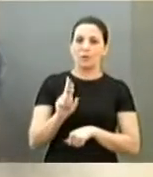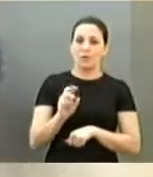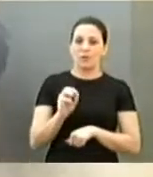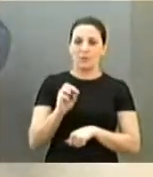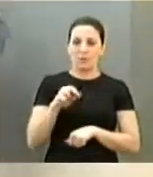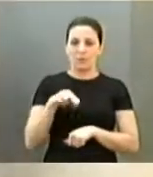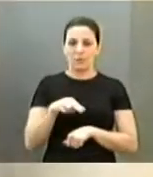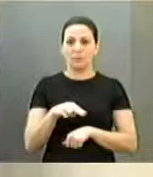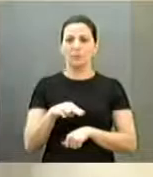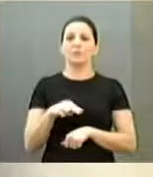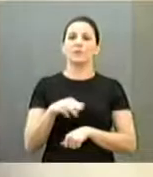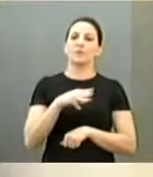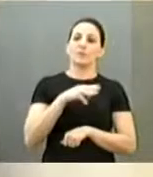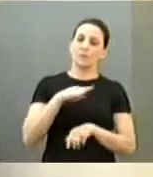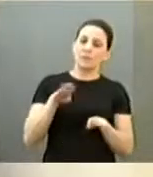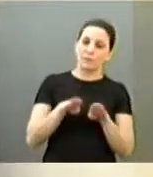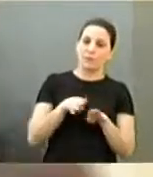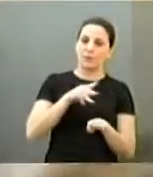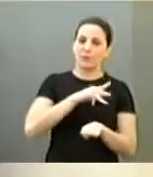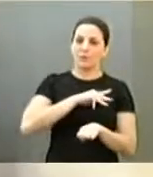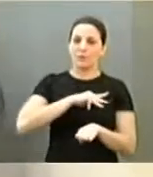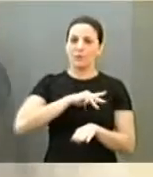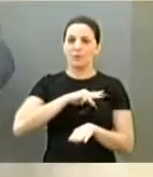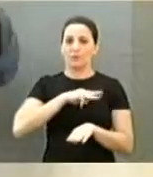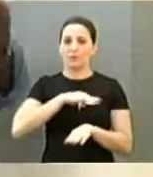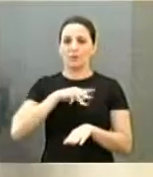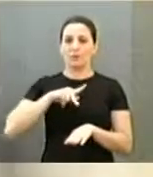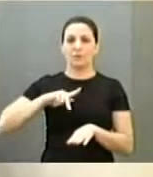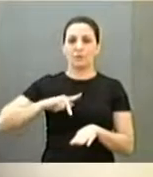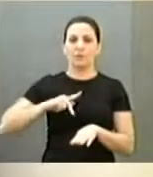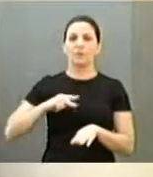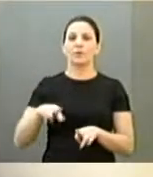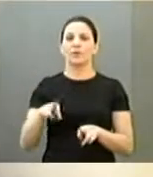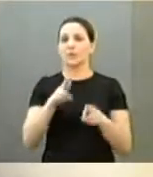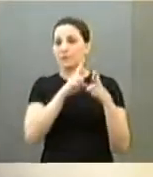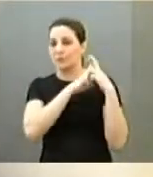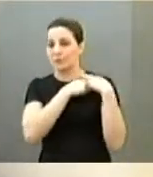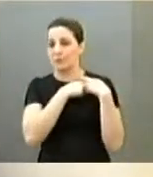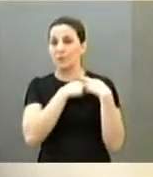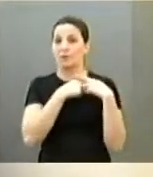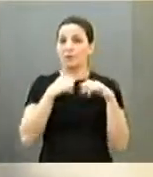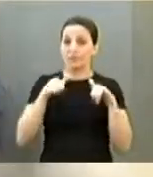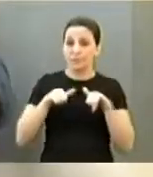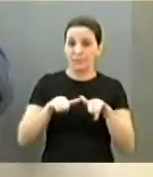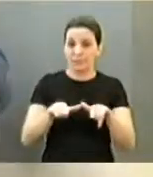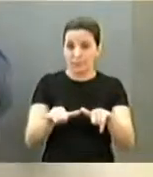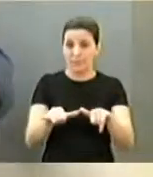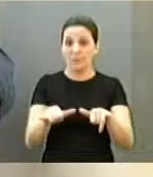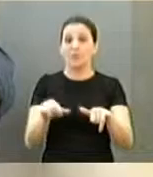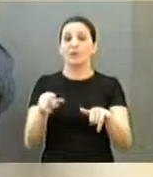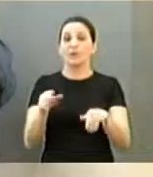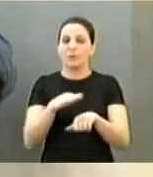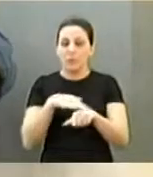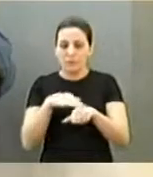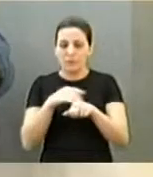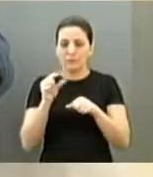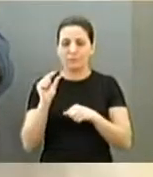e convidar o gerente ou o proprietário, os responsáveis desse hipermercado, para nós batermos um